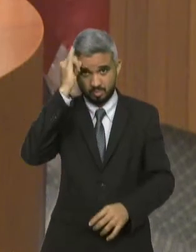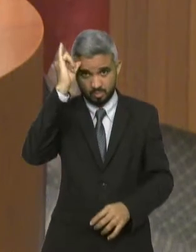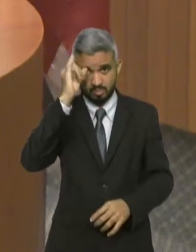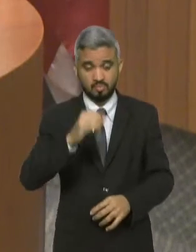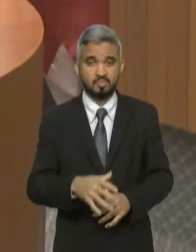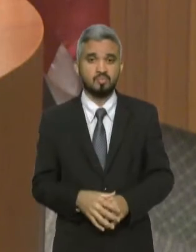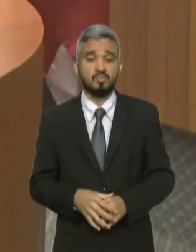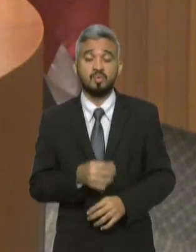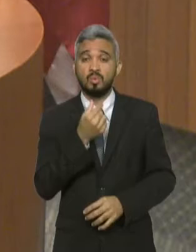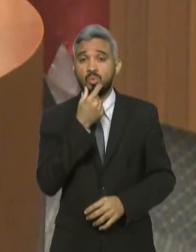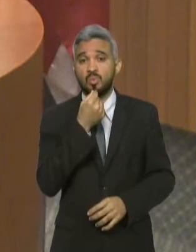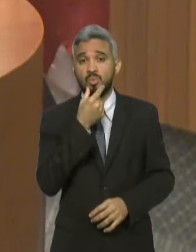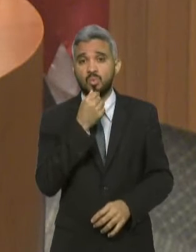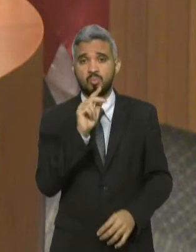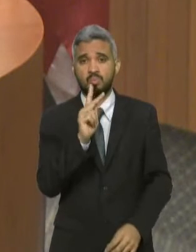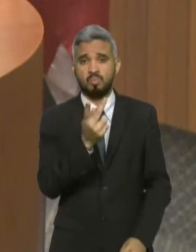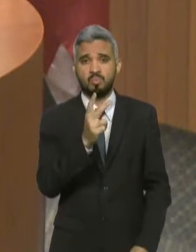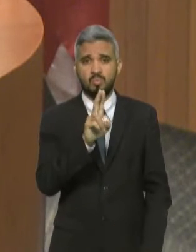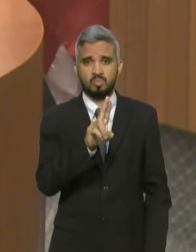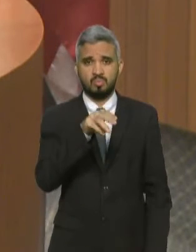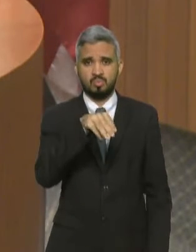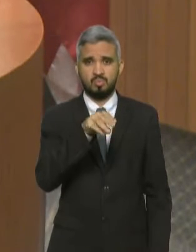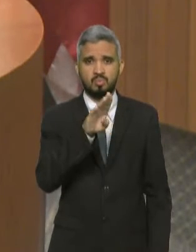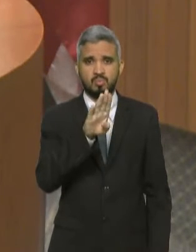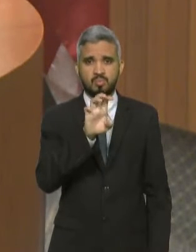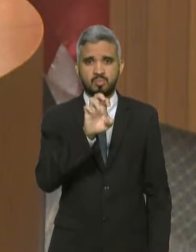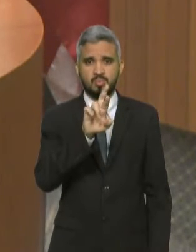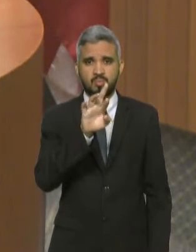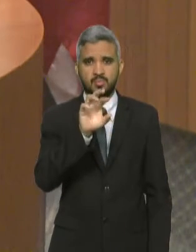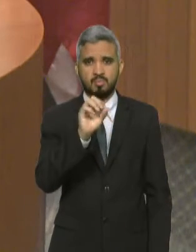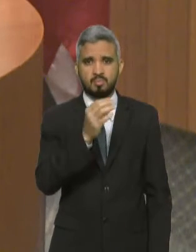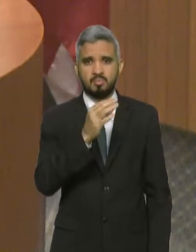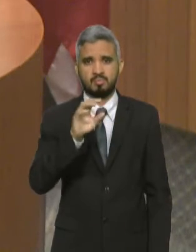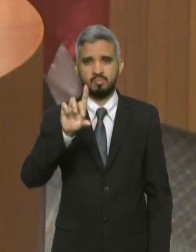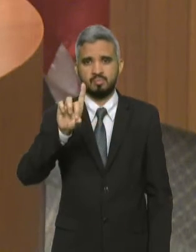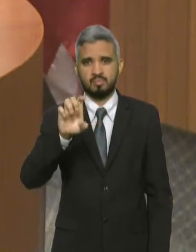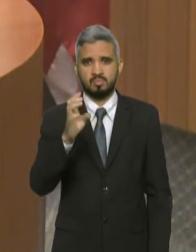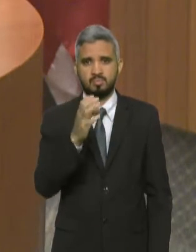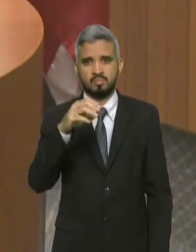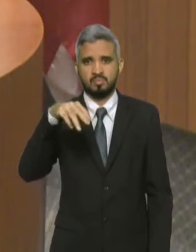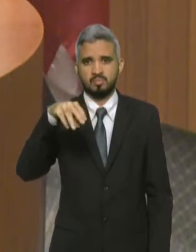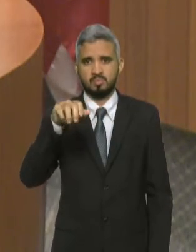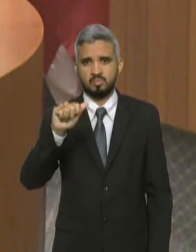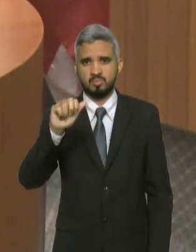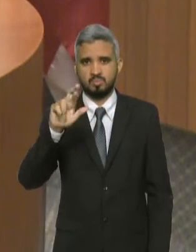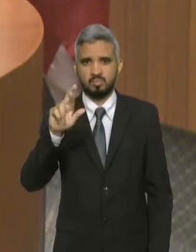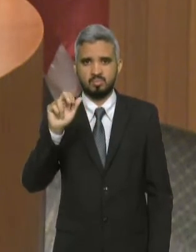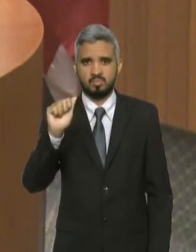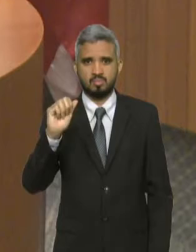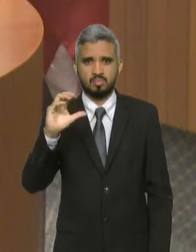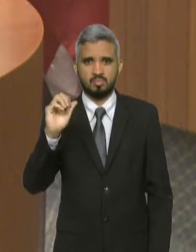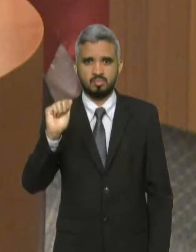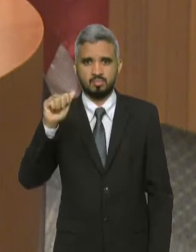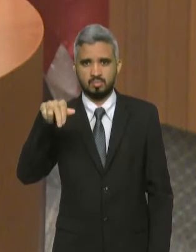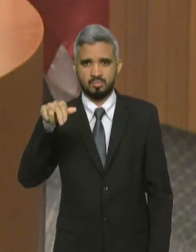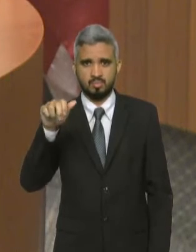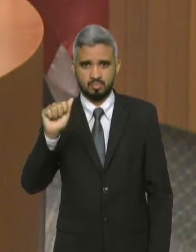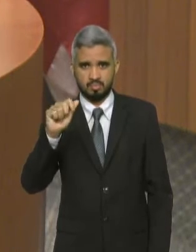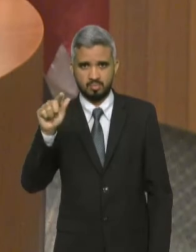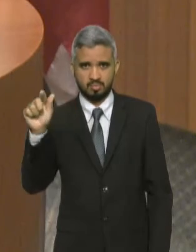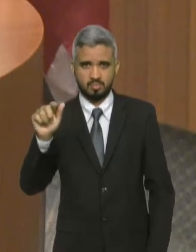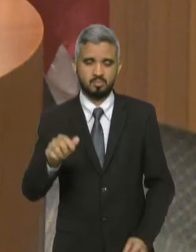de Maracanã para a história cultural do nosso Estado, que extrapola os limites do nosso Estado, que